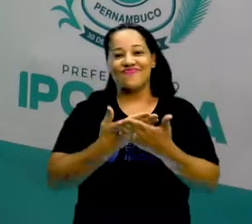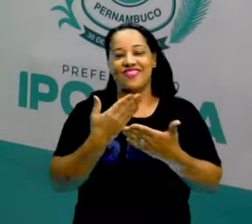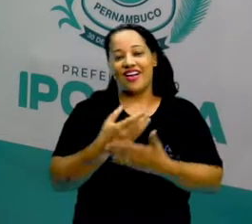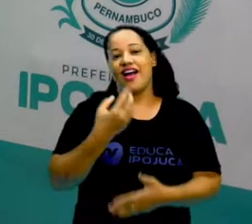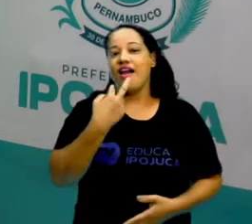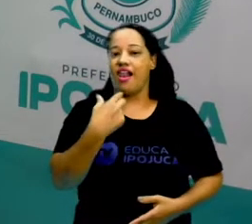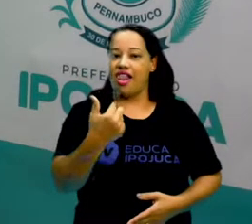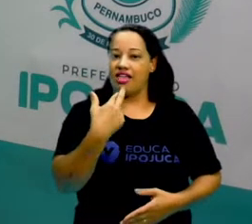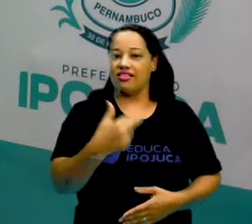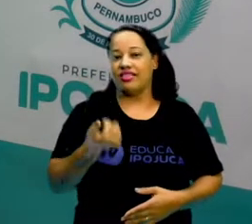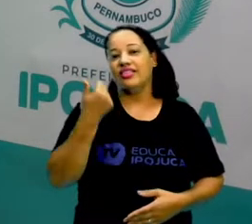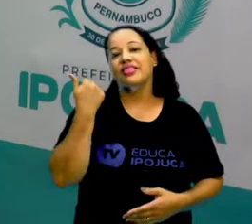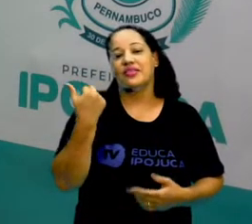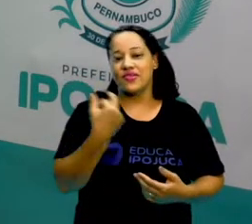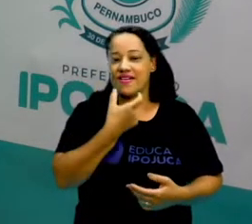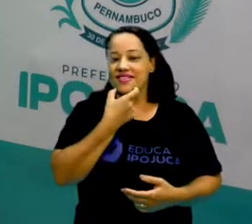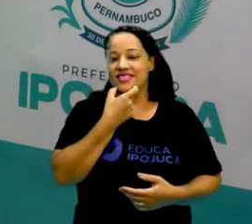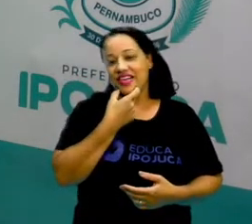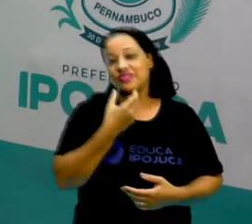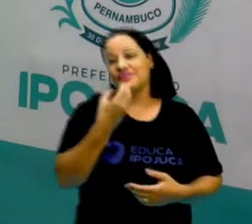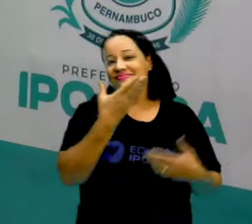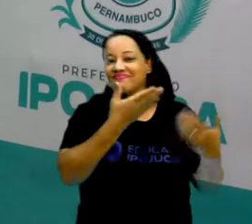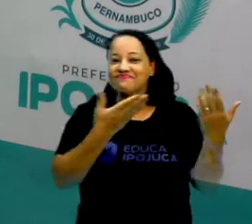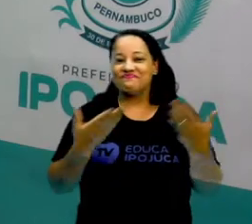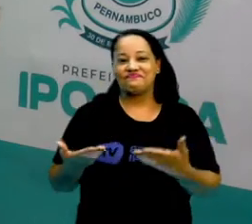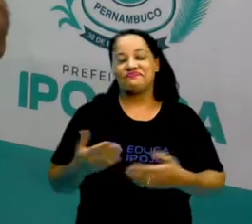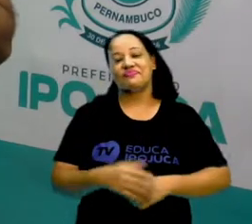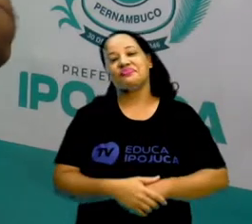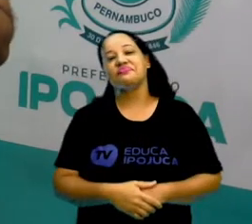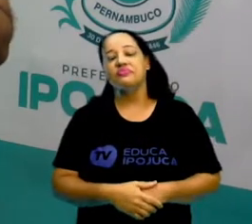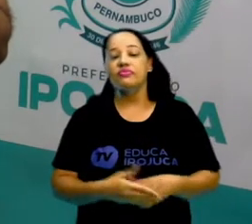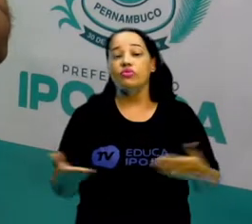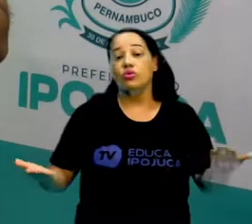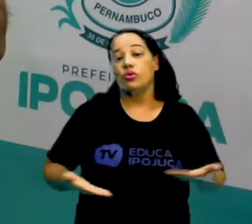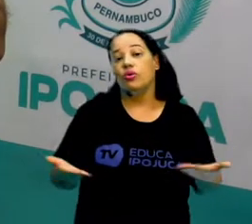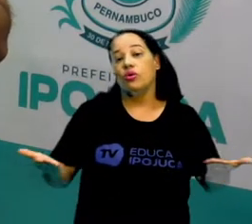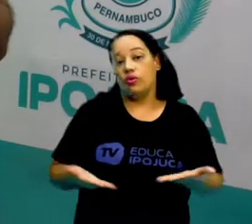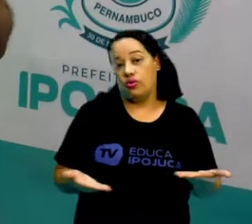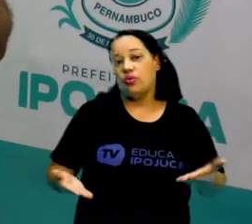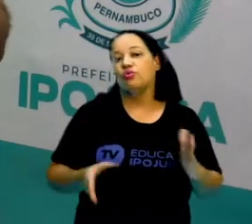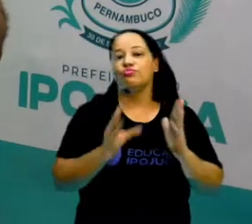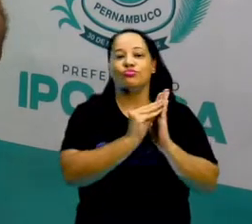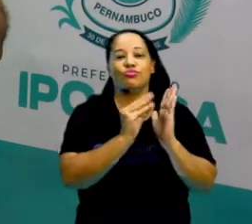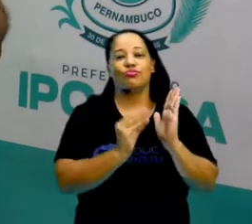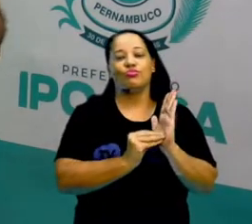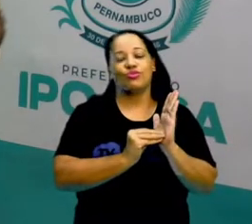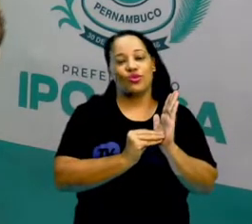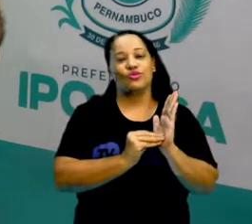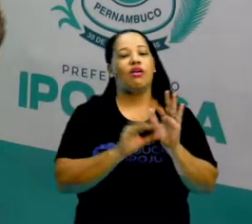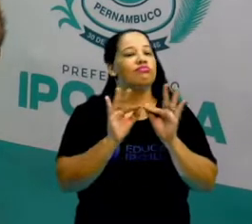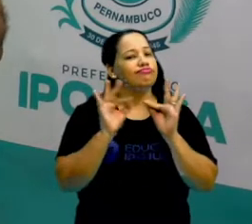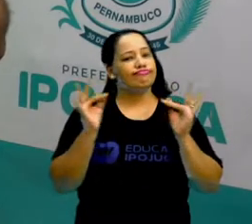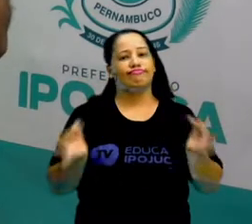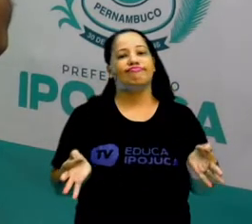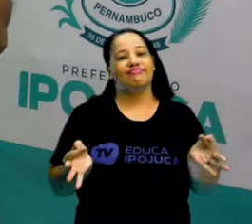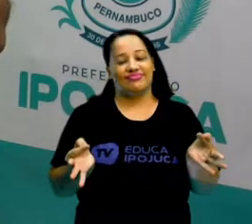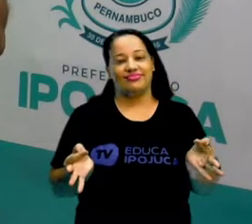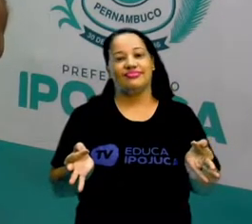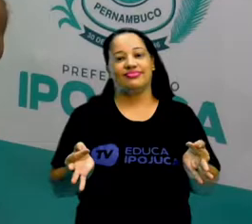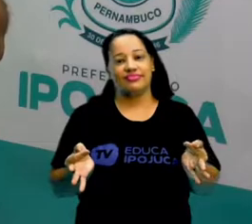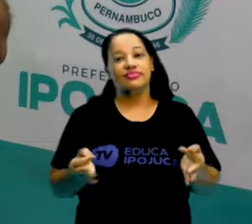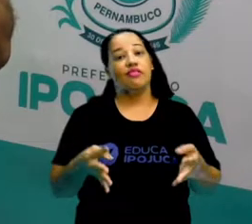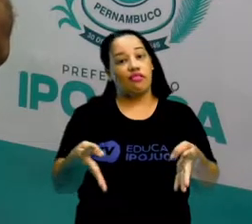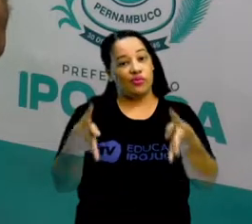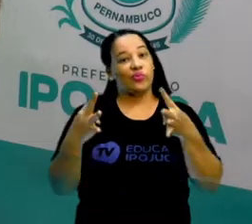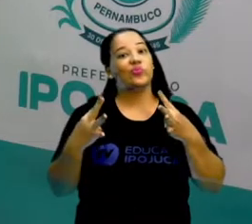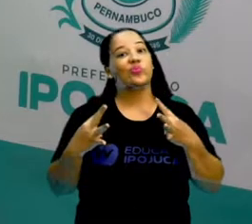inglesa. Welcome! Então, hoje o nosso conteúdo, como sempre, vai ser bem simples, tá bom? Então,